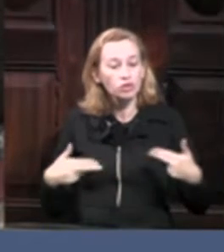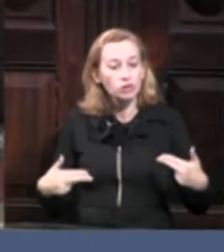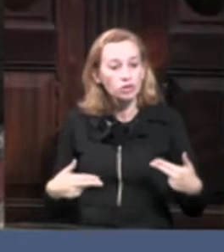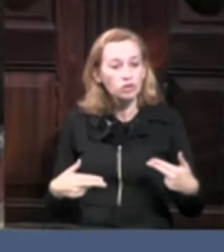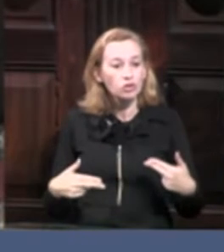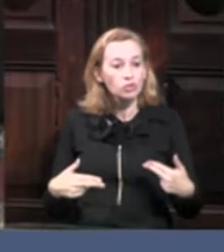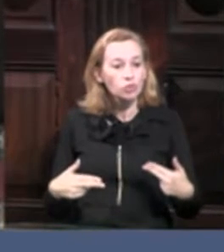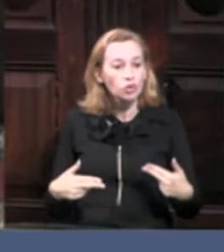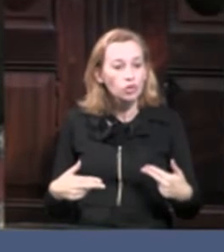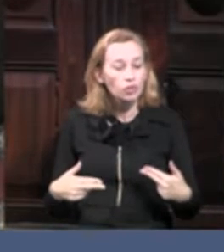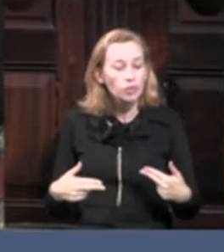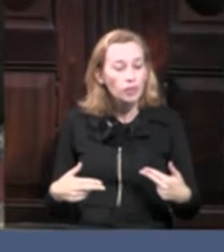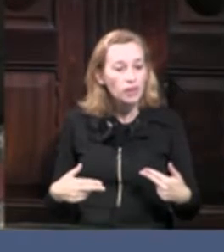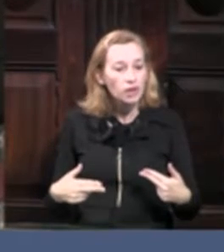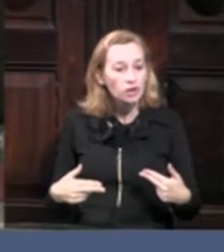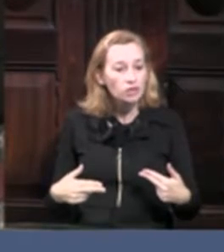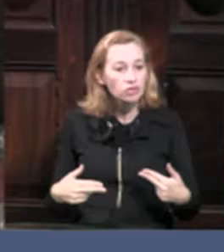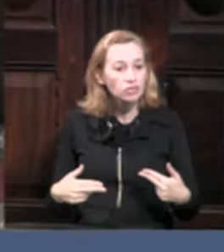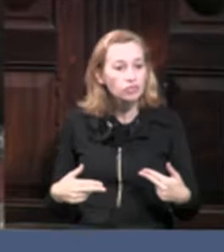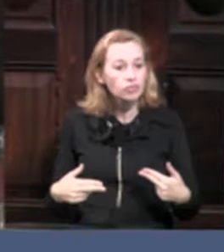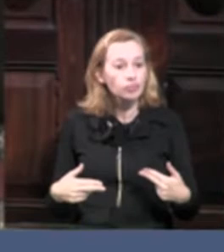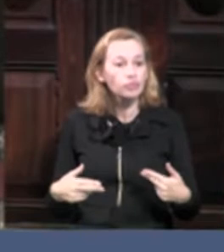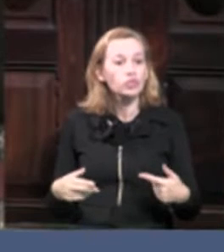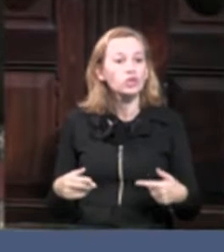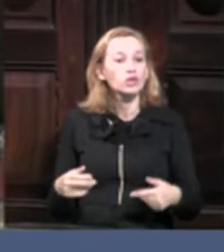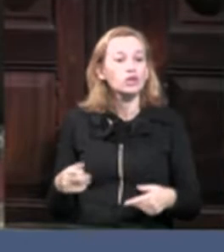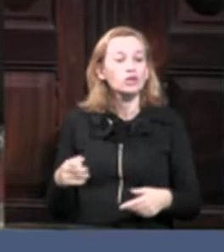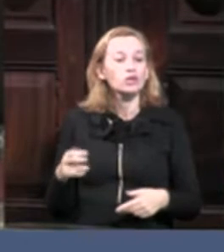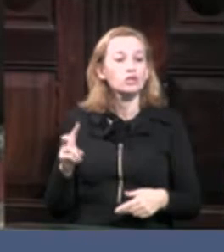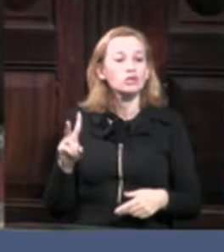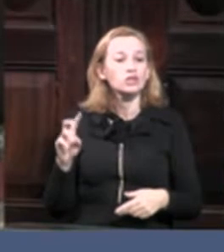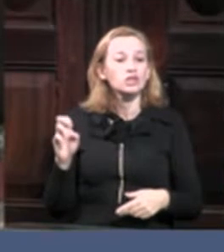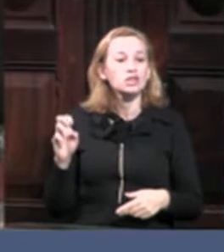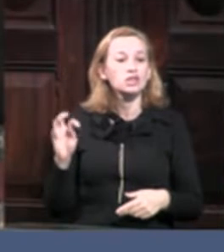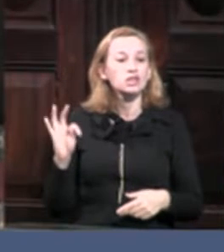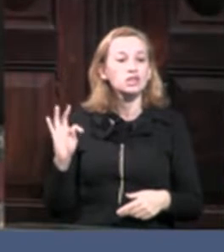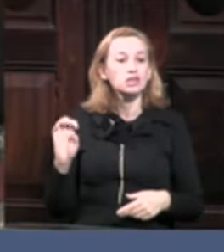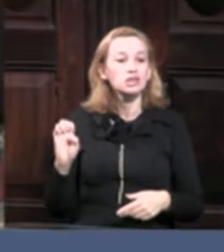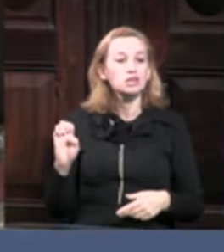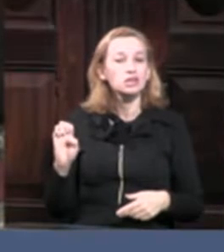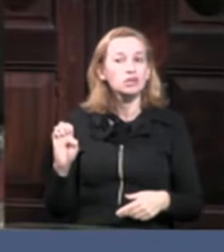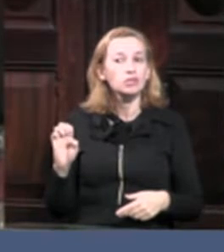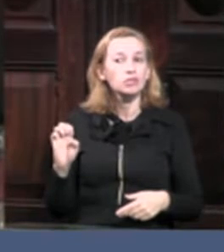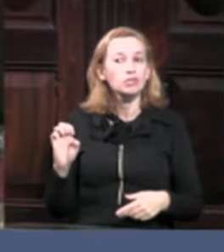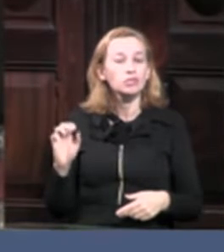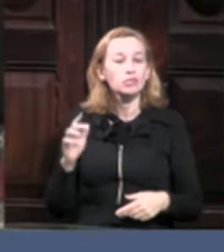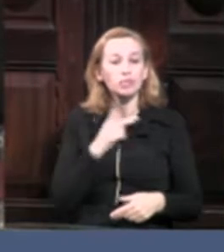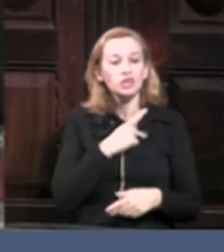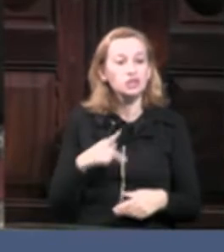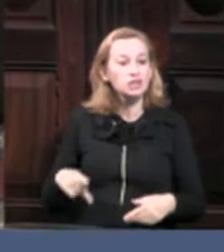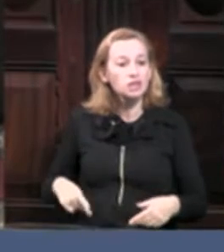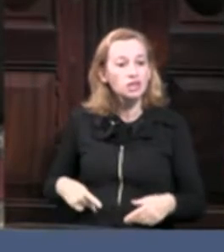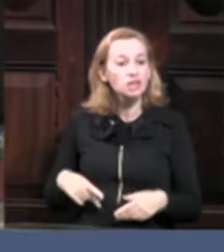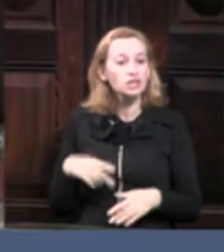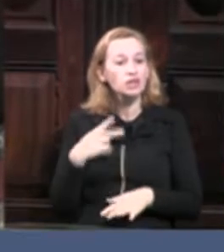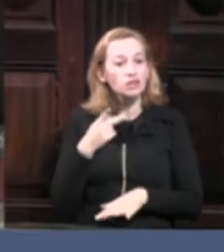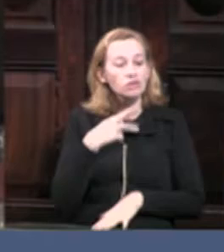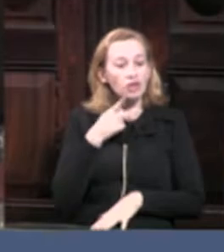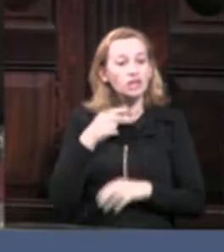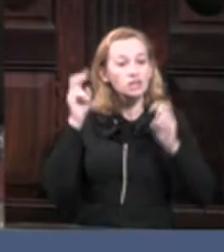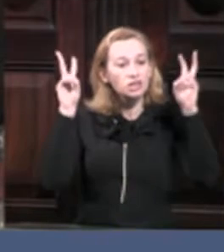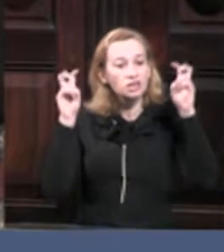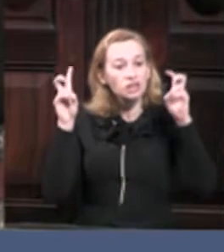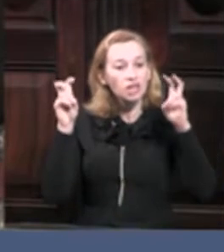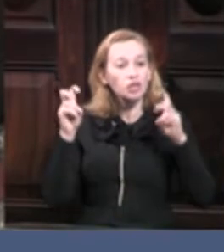presidida pelo deputado Eliomar Coelho, eu sou o vice-presidente, o deputado Pudim, o relator, debateu o tema que Vossa Excelência trouxe